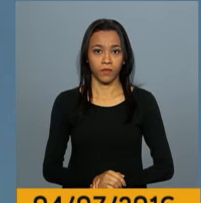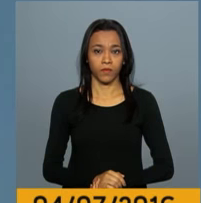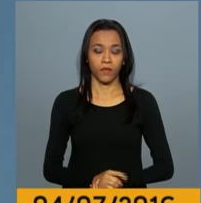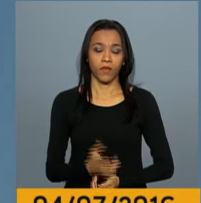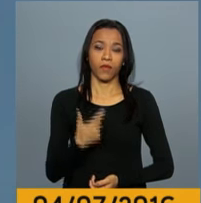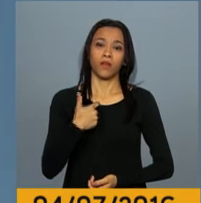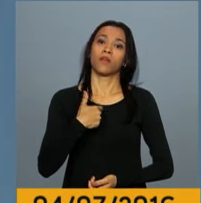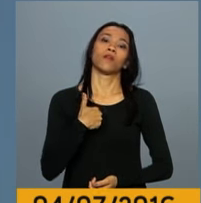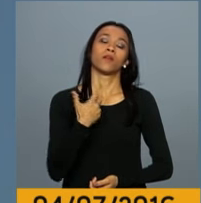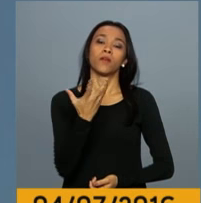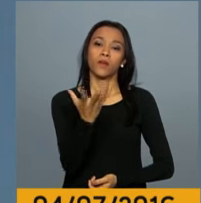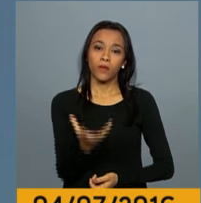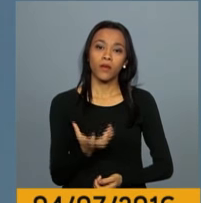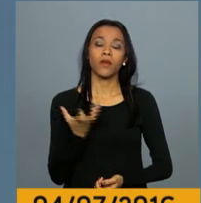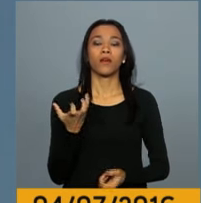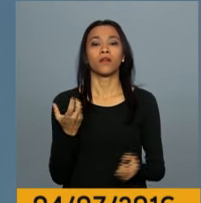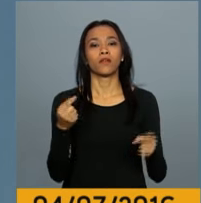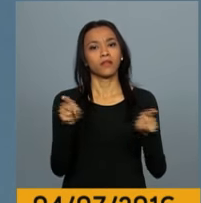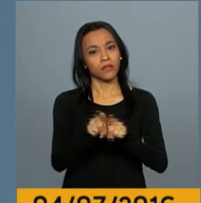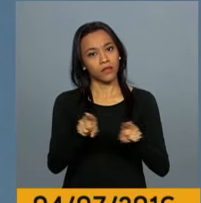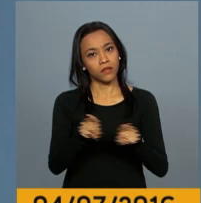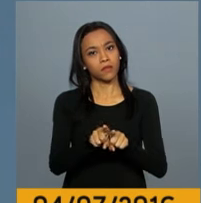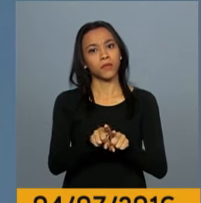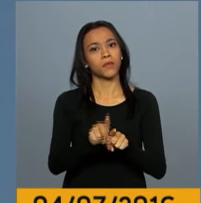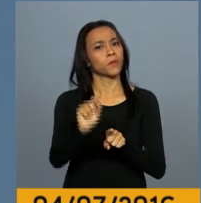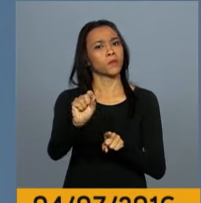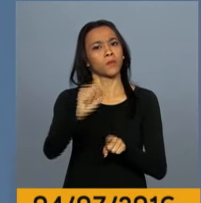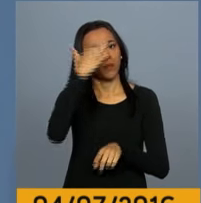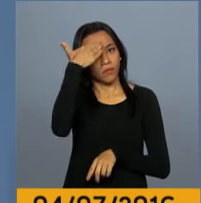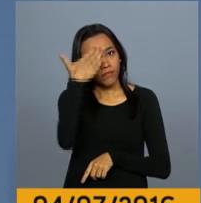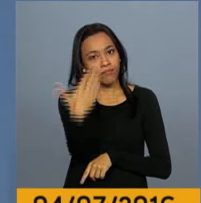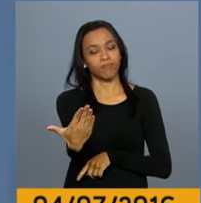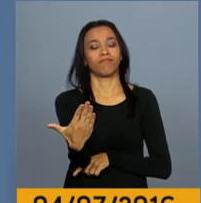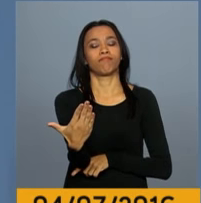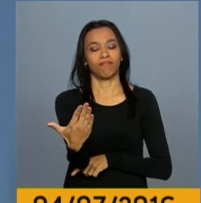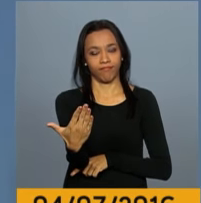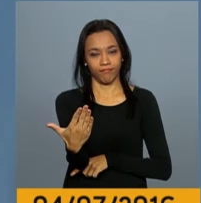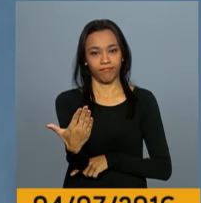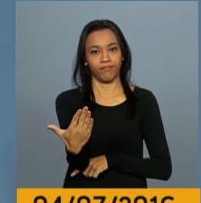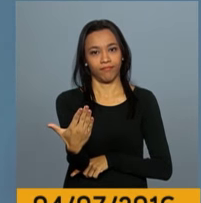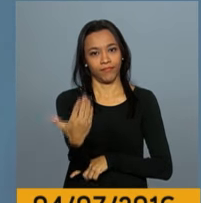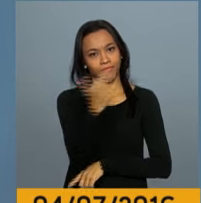eu quero também agradecer a gentileza